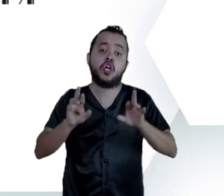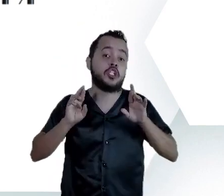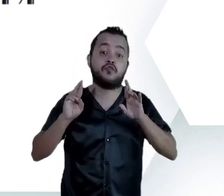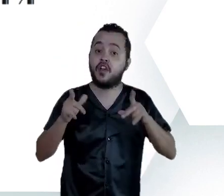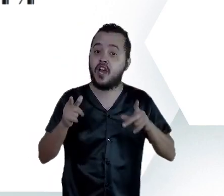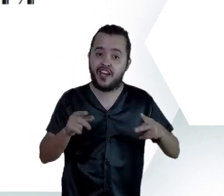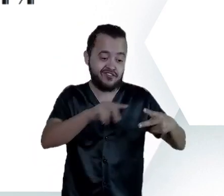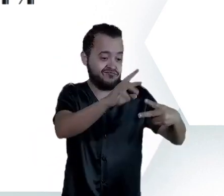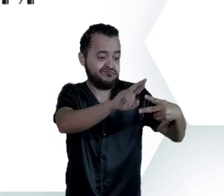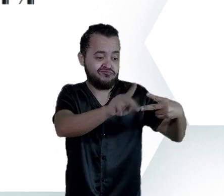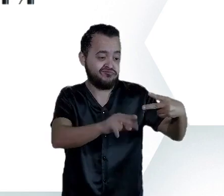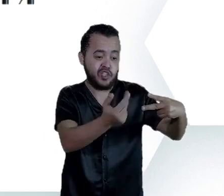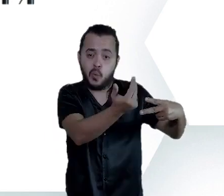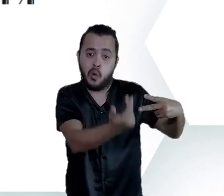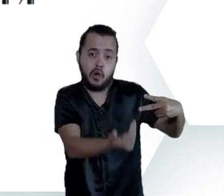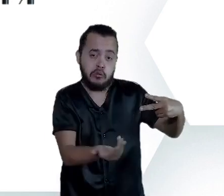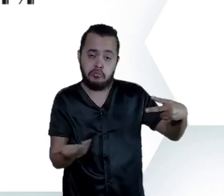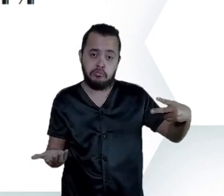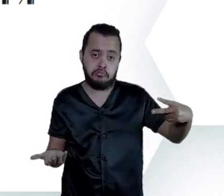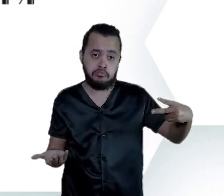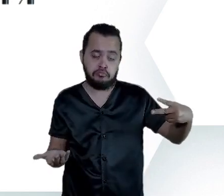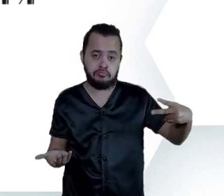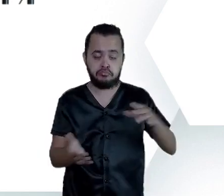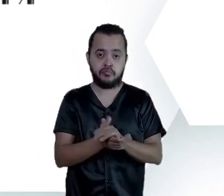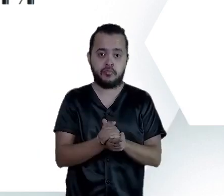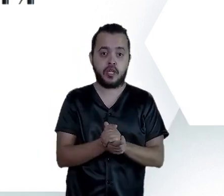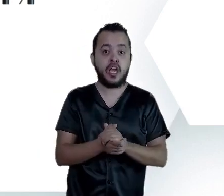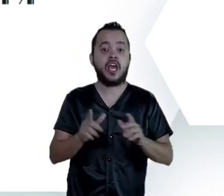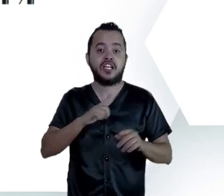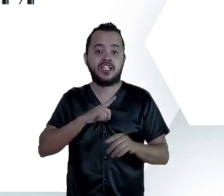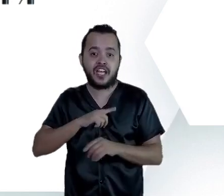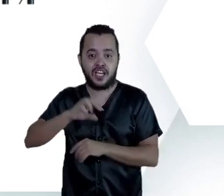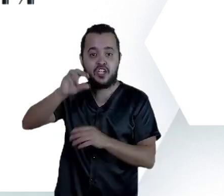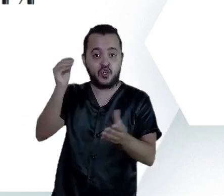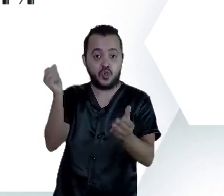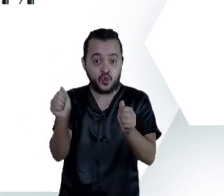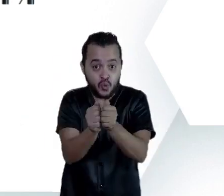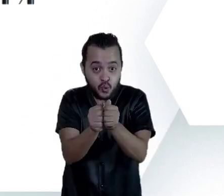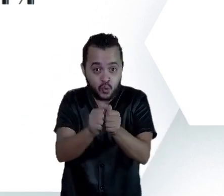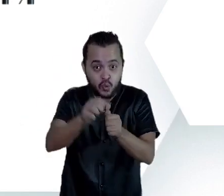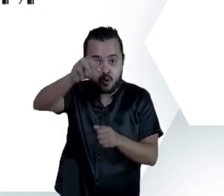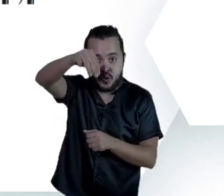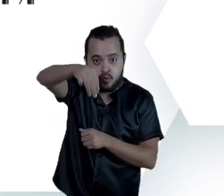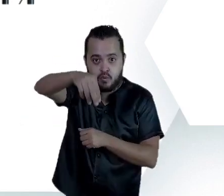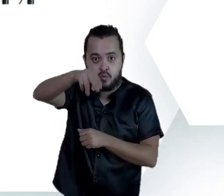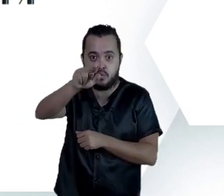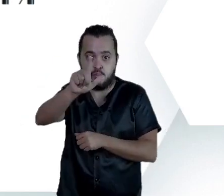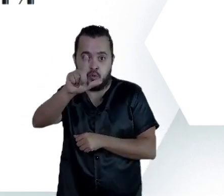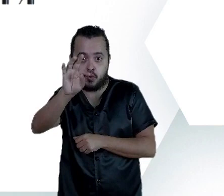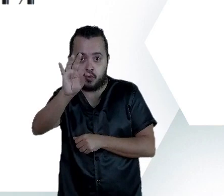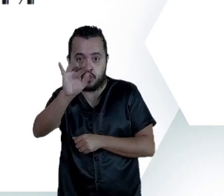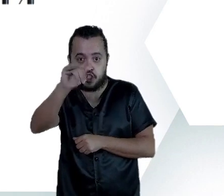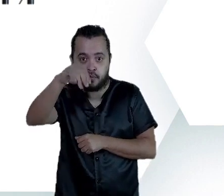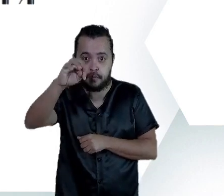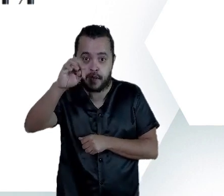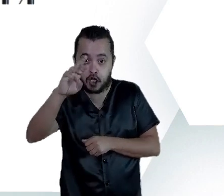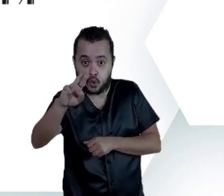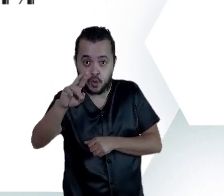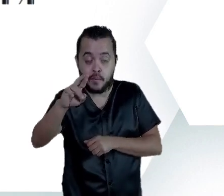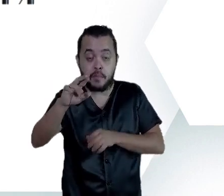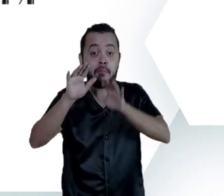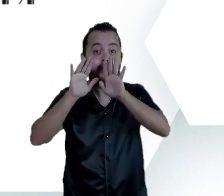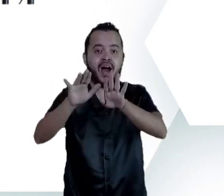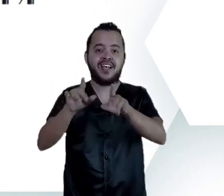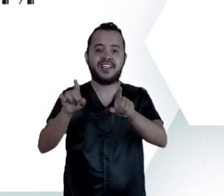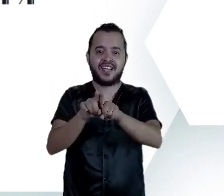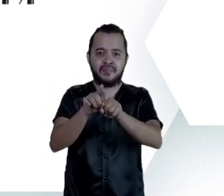tá? Então o alicate amperímetro, ele é o multímetro, beleza? Então ele tem a mesma função do multímetro, só que ele